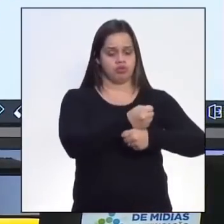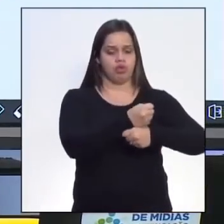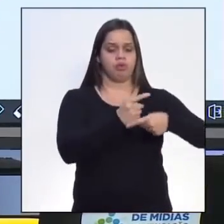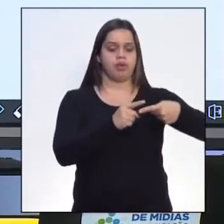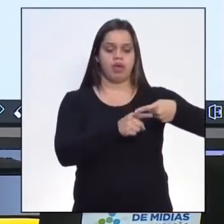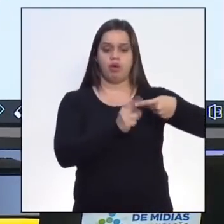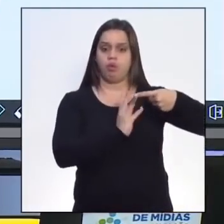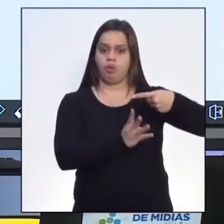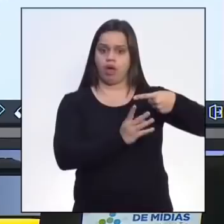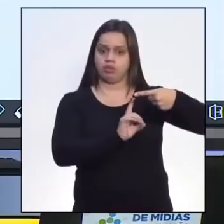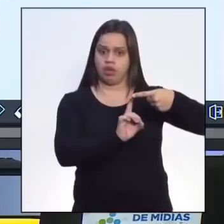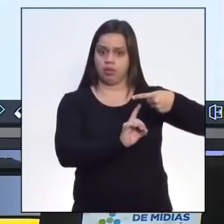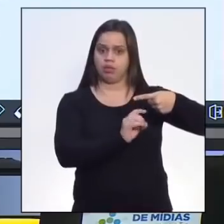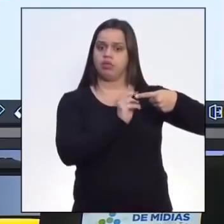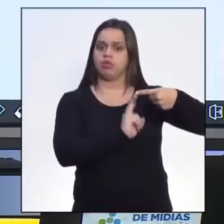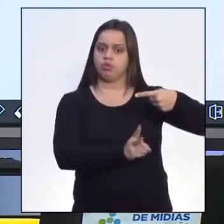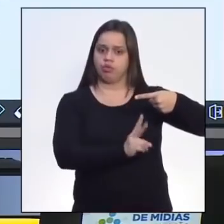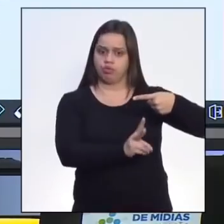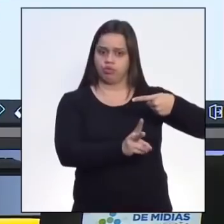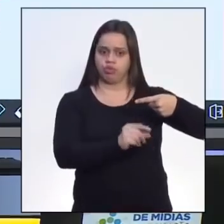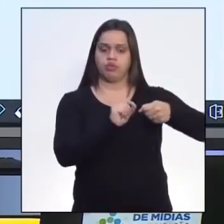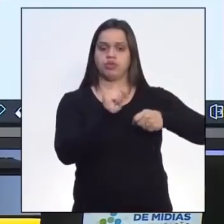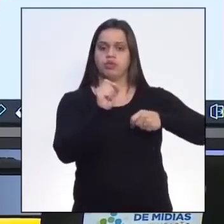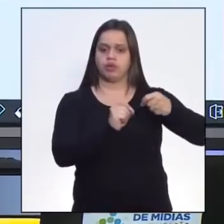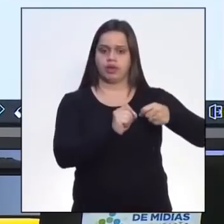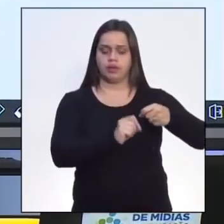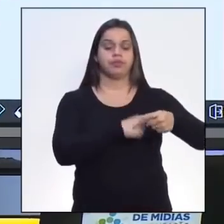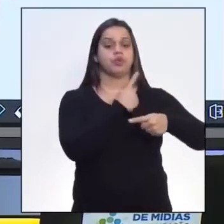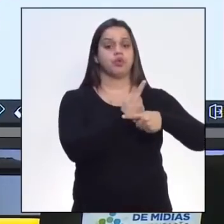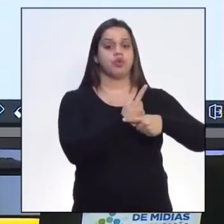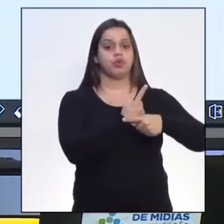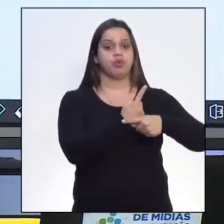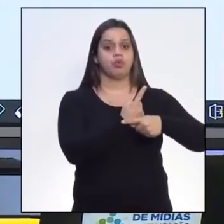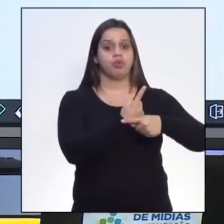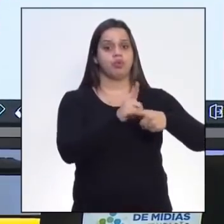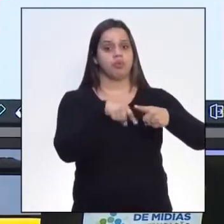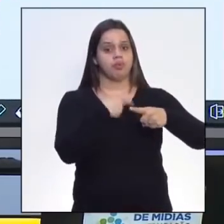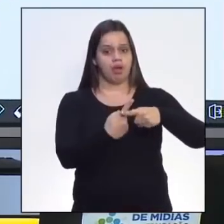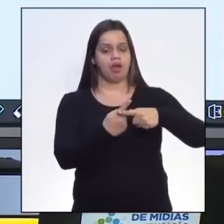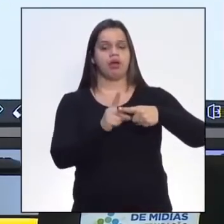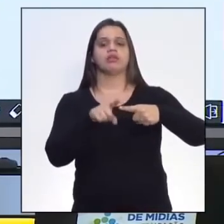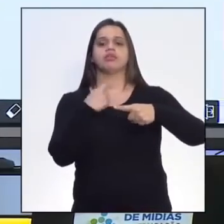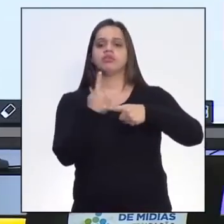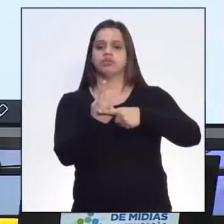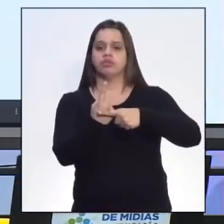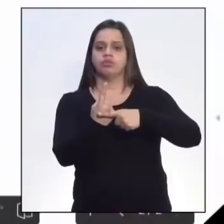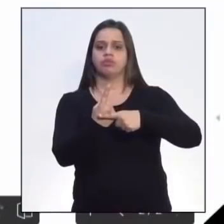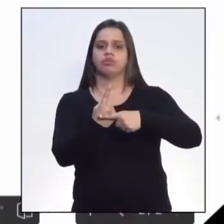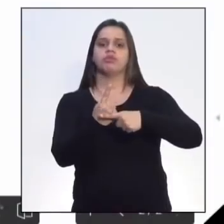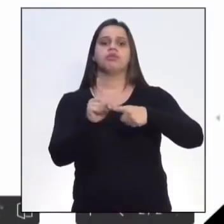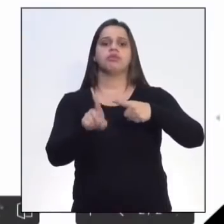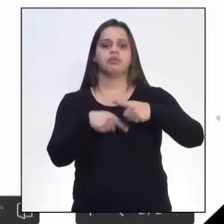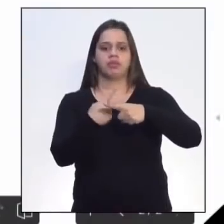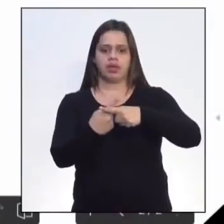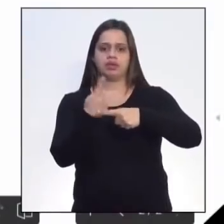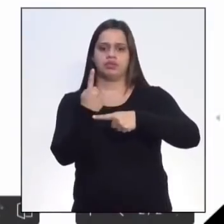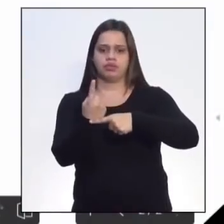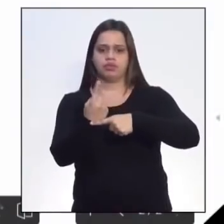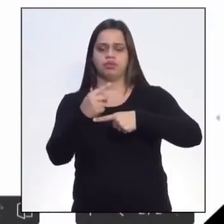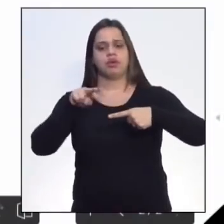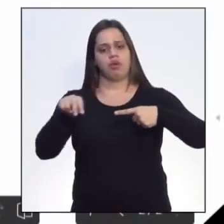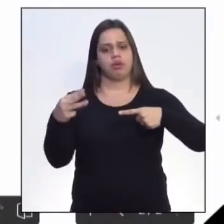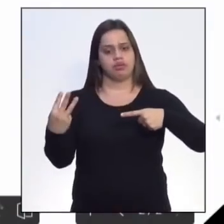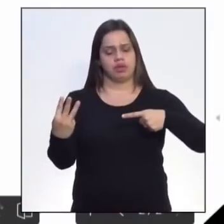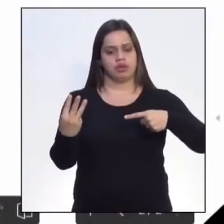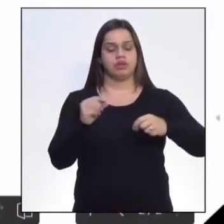valores aqui que estão em cima. Então, o que eu vou fazer? 1 mais 1, 2. 2 mais 1, 3.